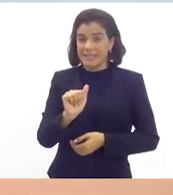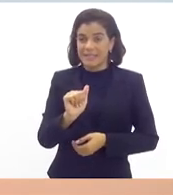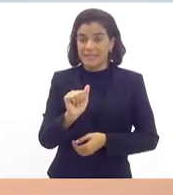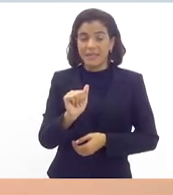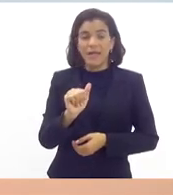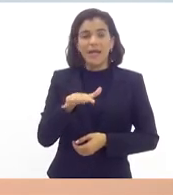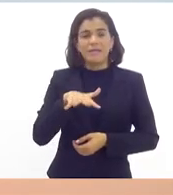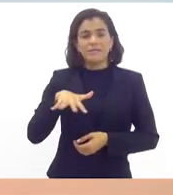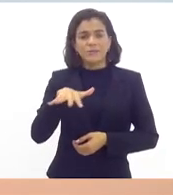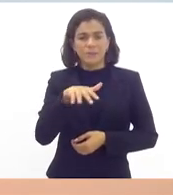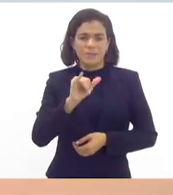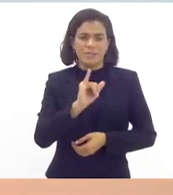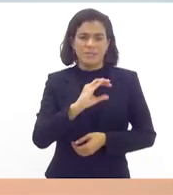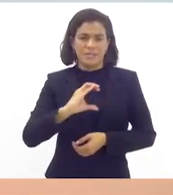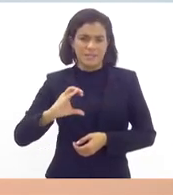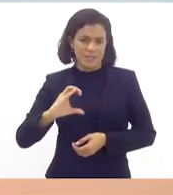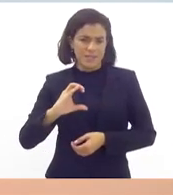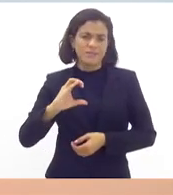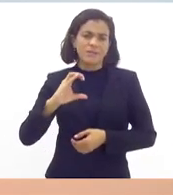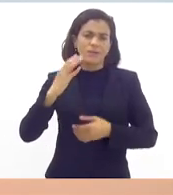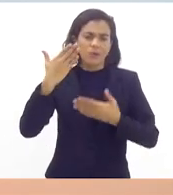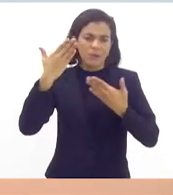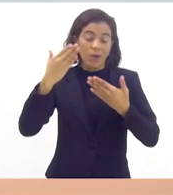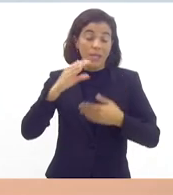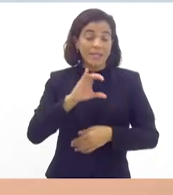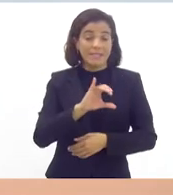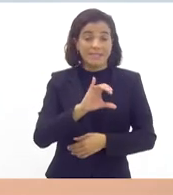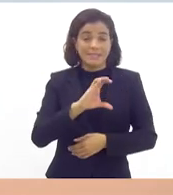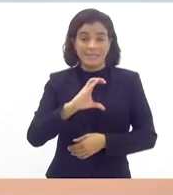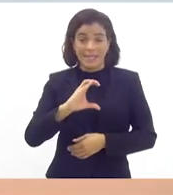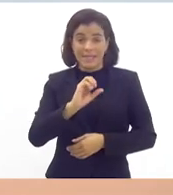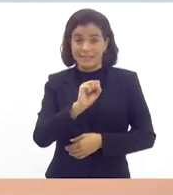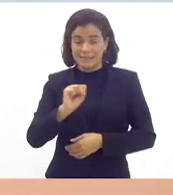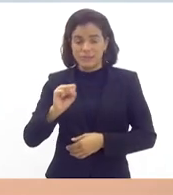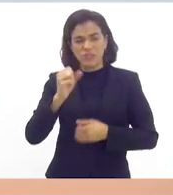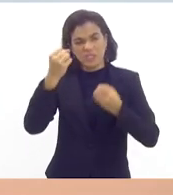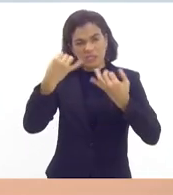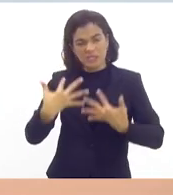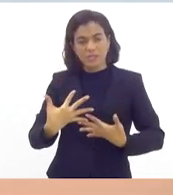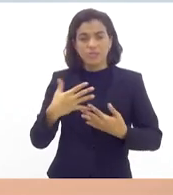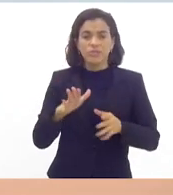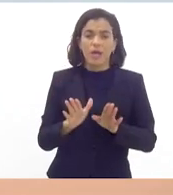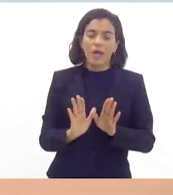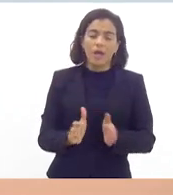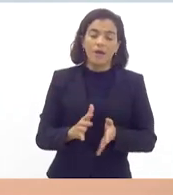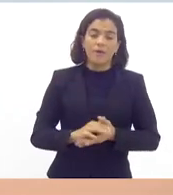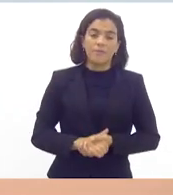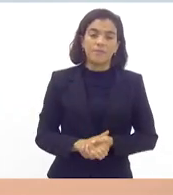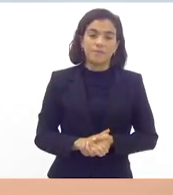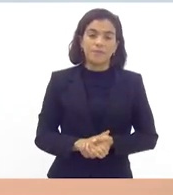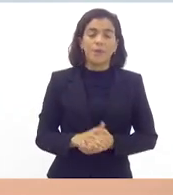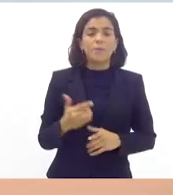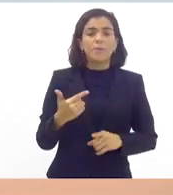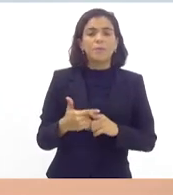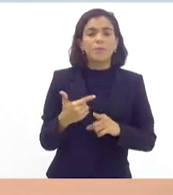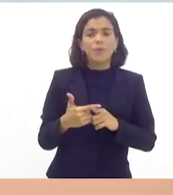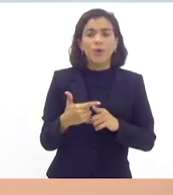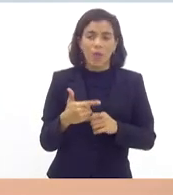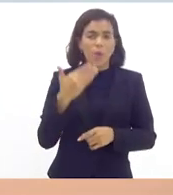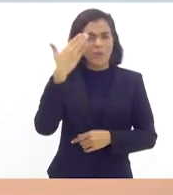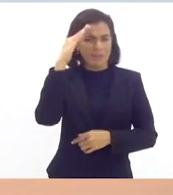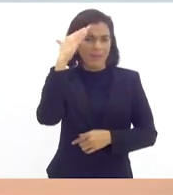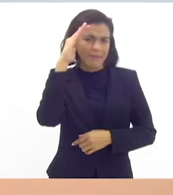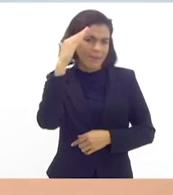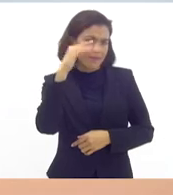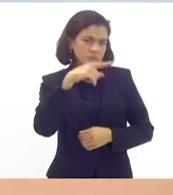a questão do ISS eu já coloquei antes, secretária. A questão da cota parte, porque não incorporar... Eu entendi seu ponto.